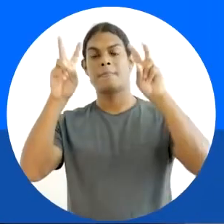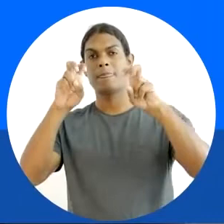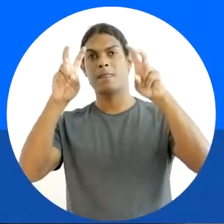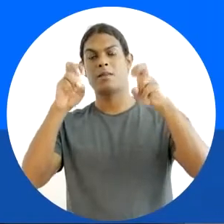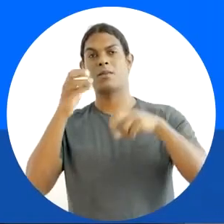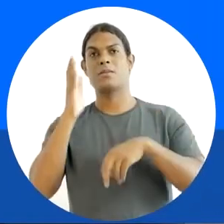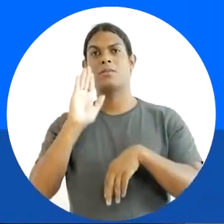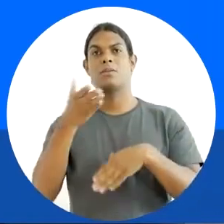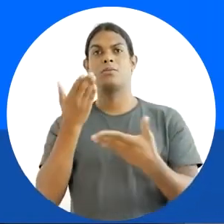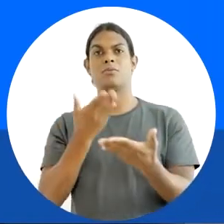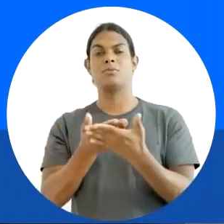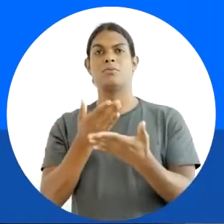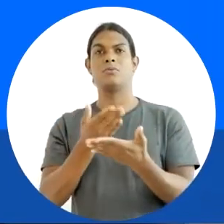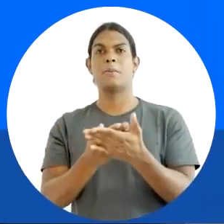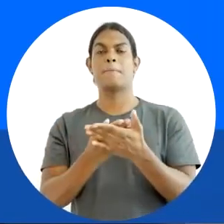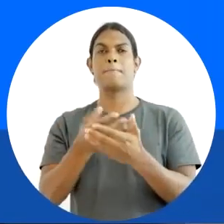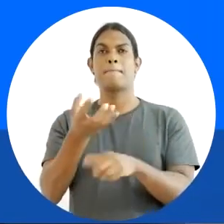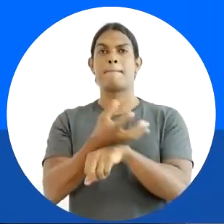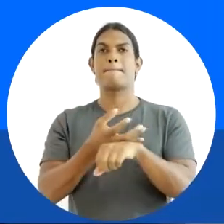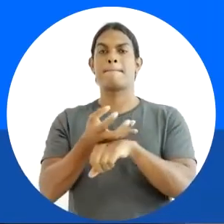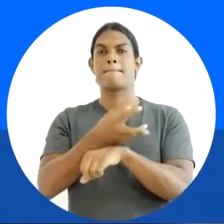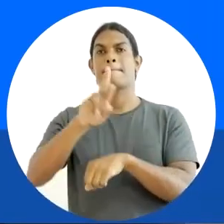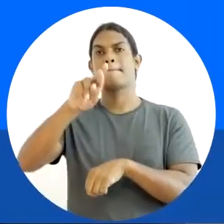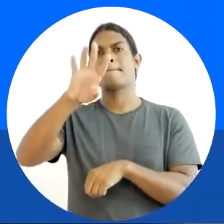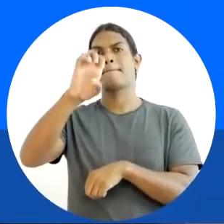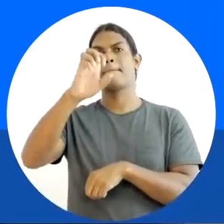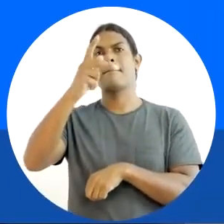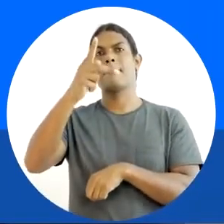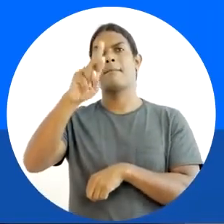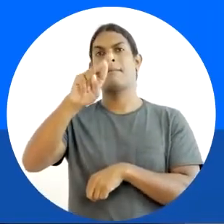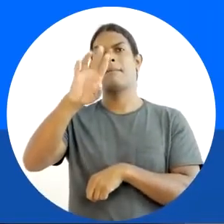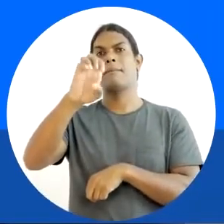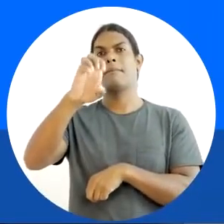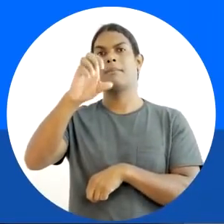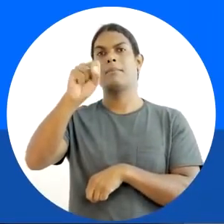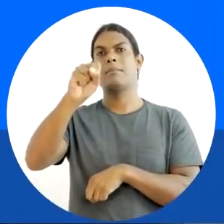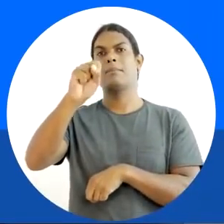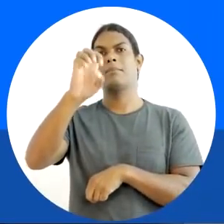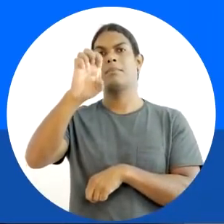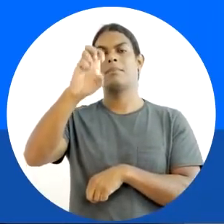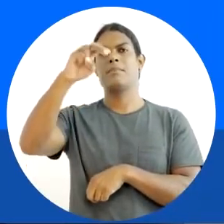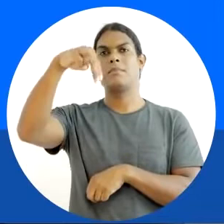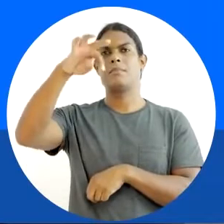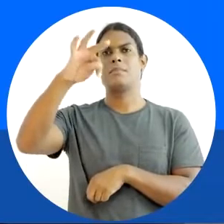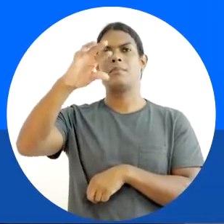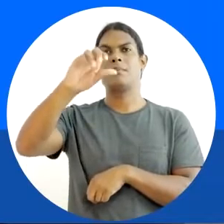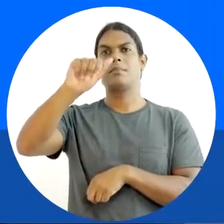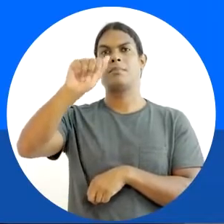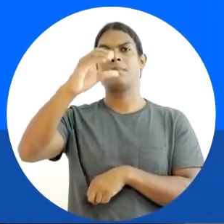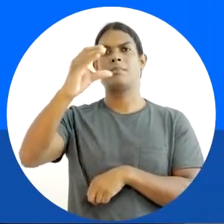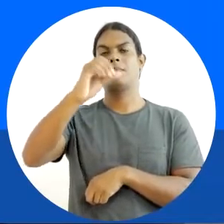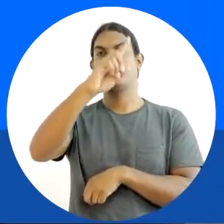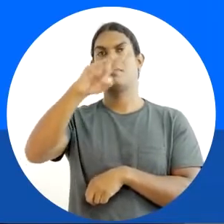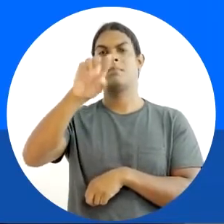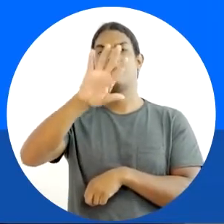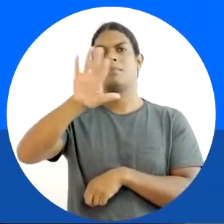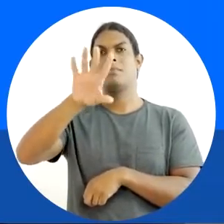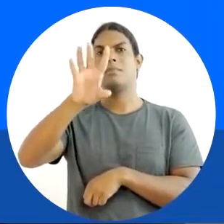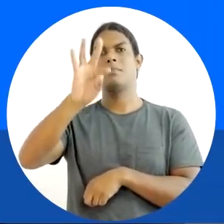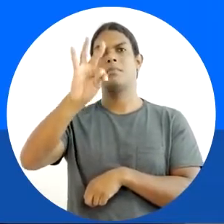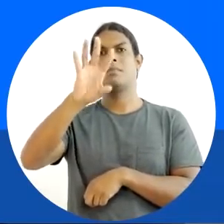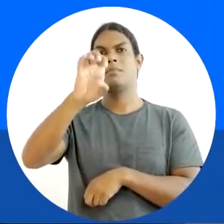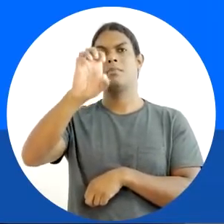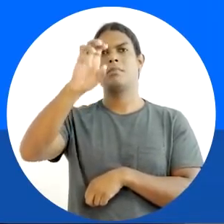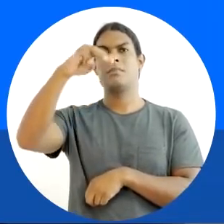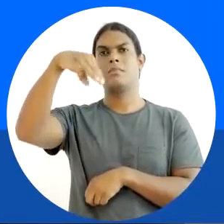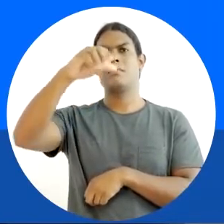na disciplina representação temática. Nós não tratamos em catalogação. E também o número de